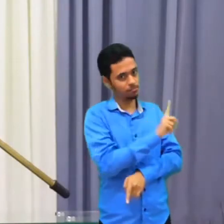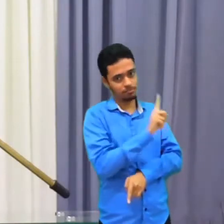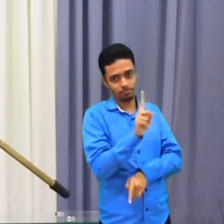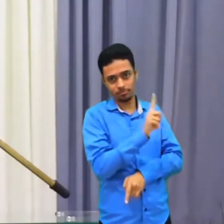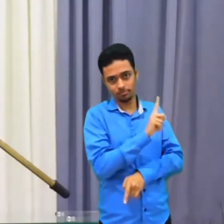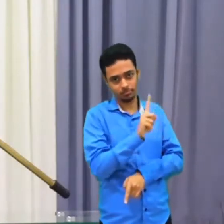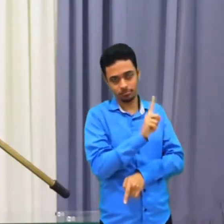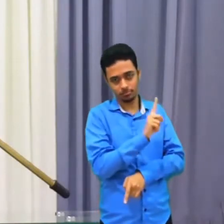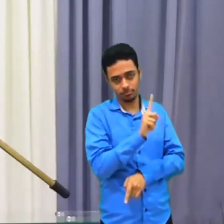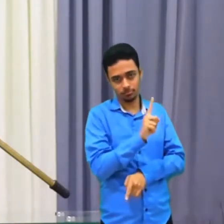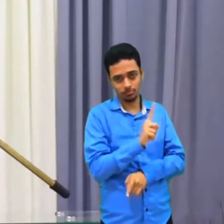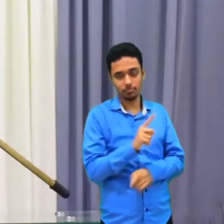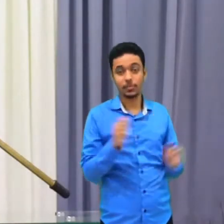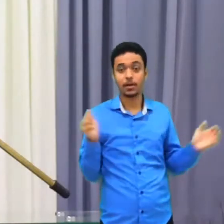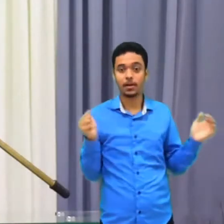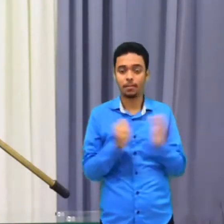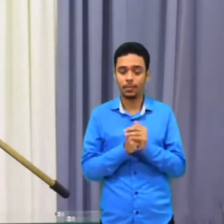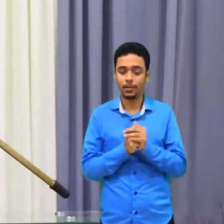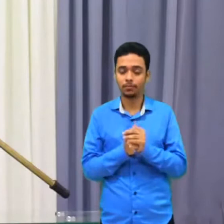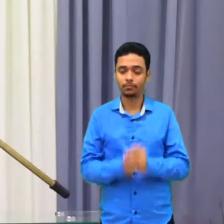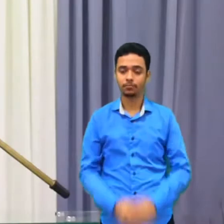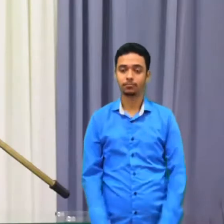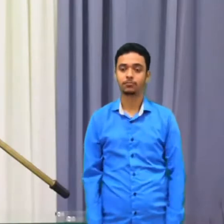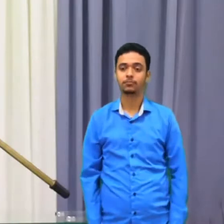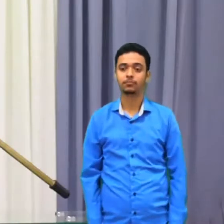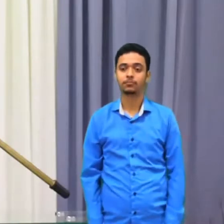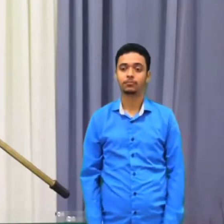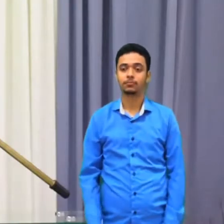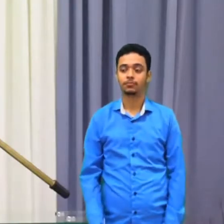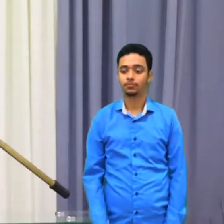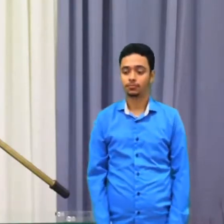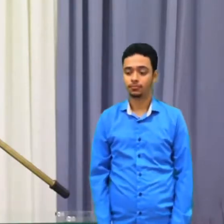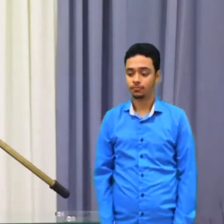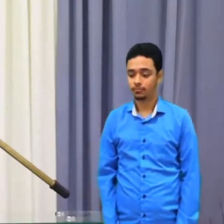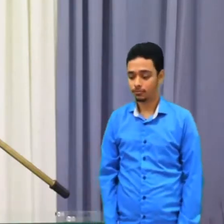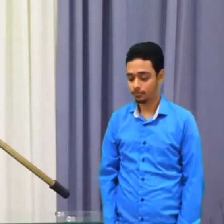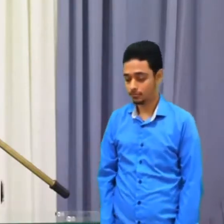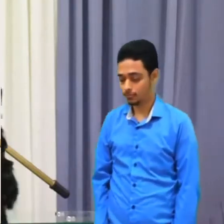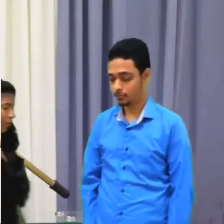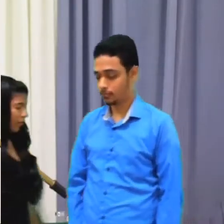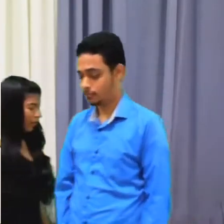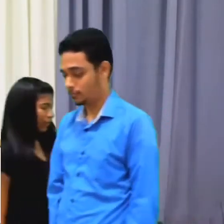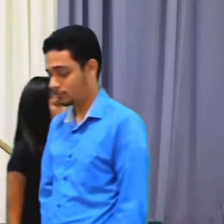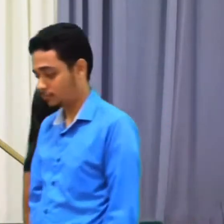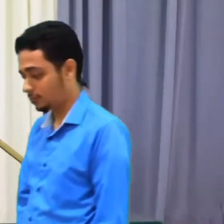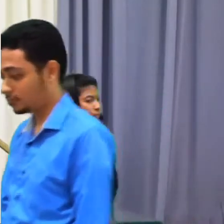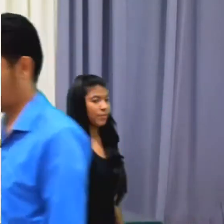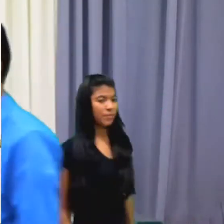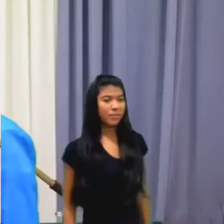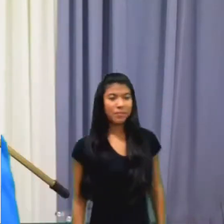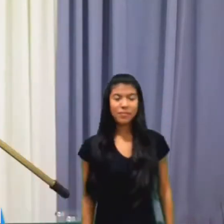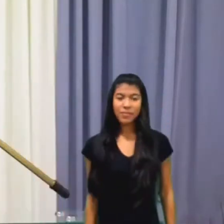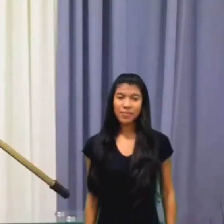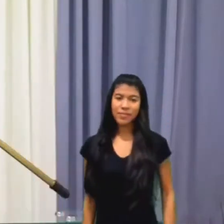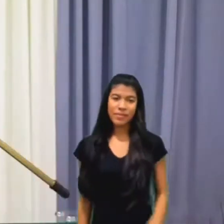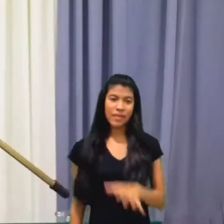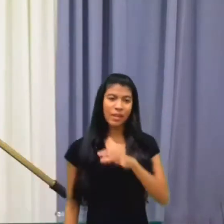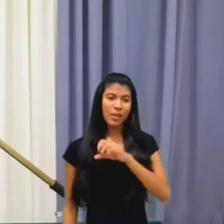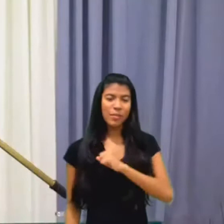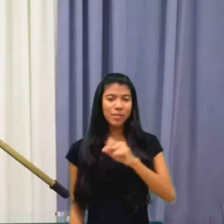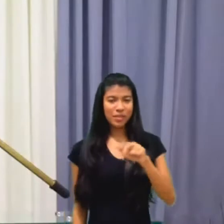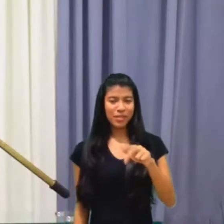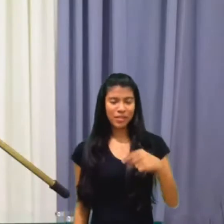ela. Amém. Amados irmãos, nós sabemos que a igreja é de Jesus